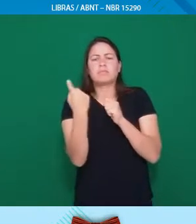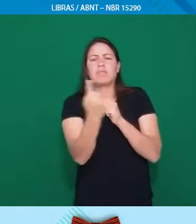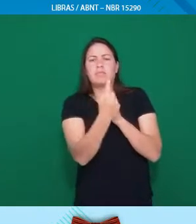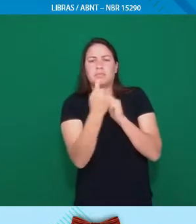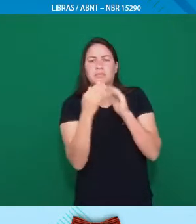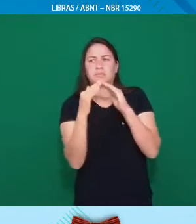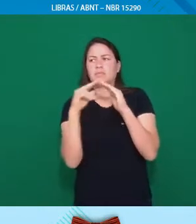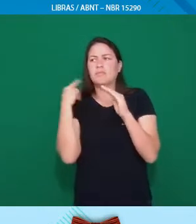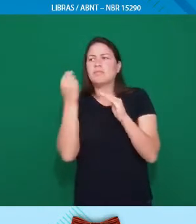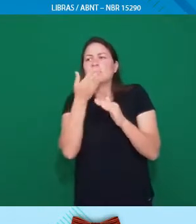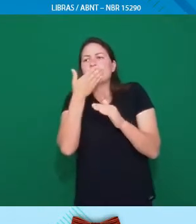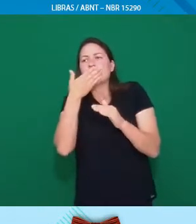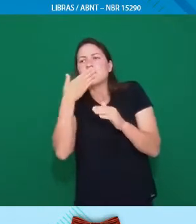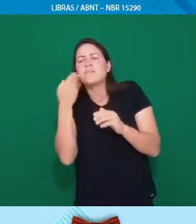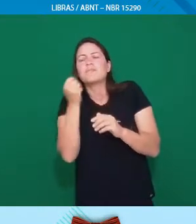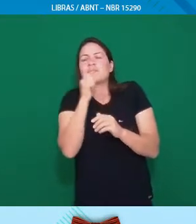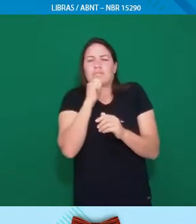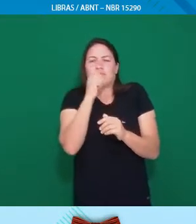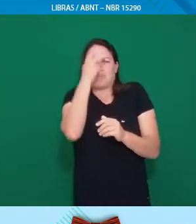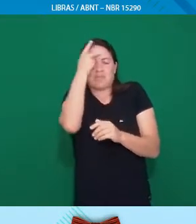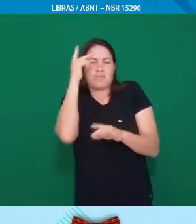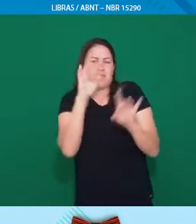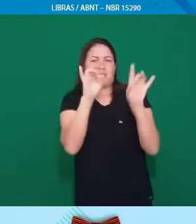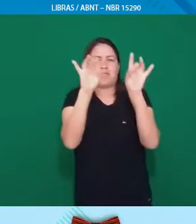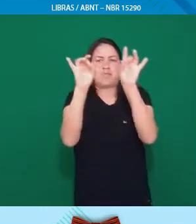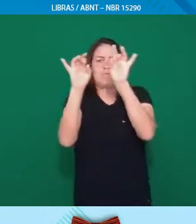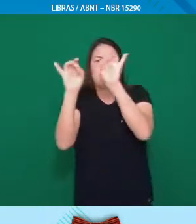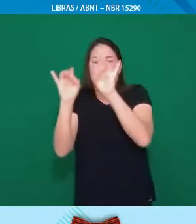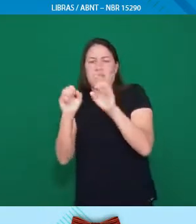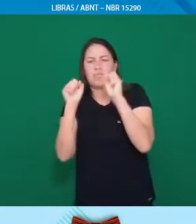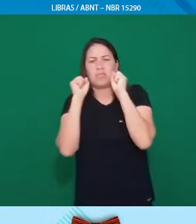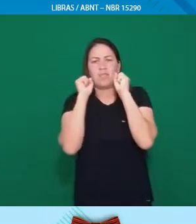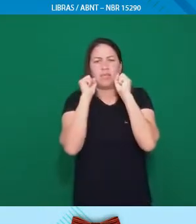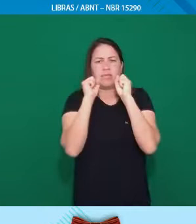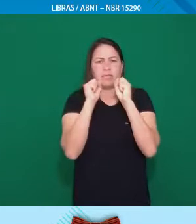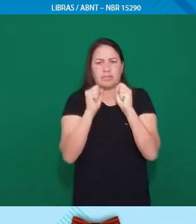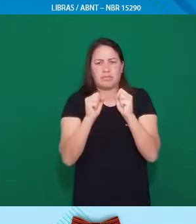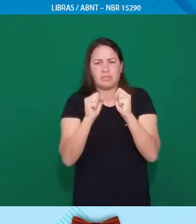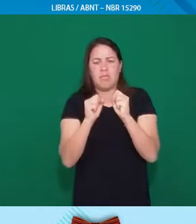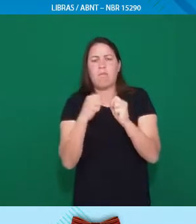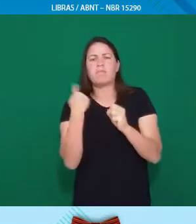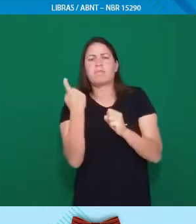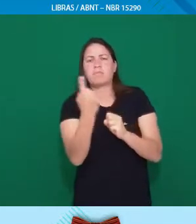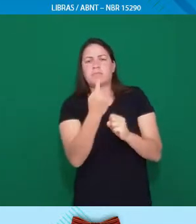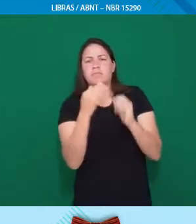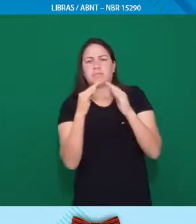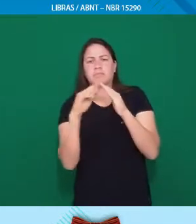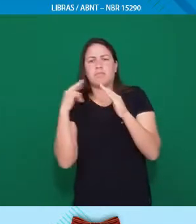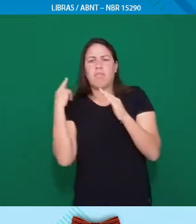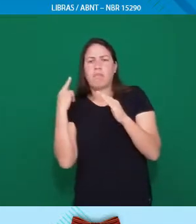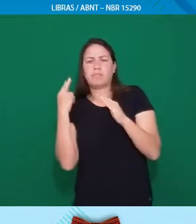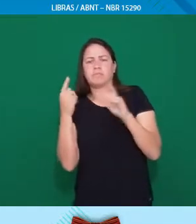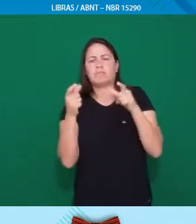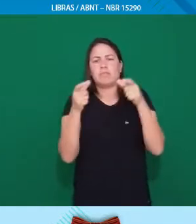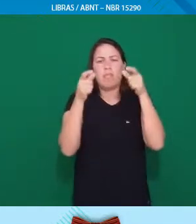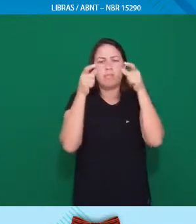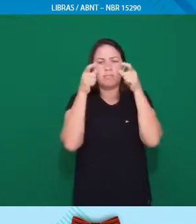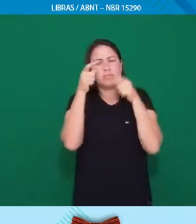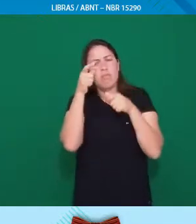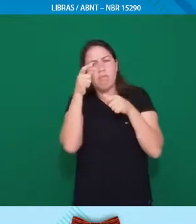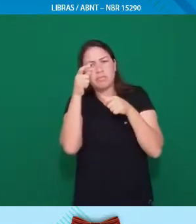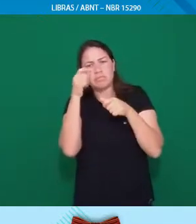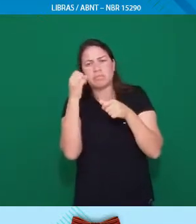fazer pelas pessoas melhores ainda que são as pessoas com deficiência ela pode tão que todos os vereadores possam analisar